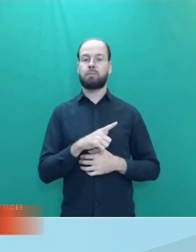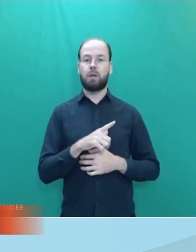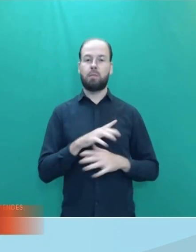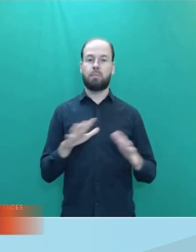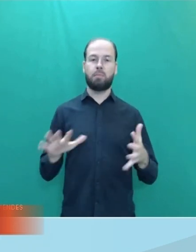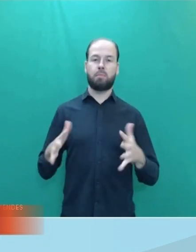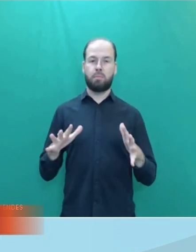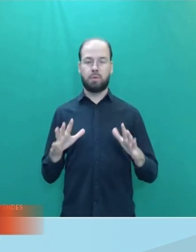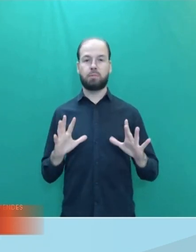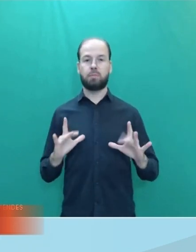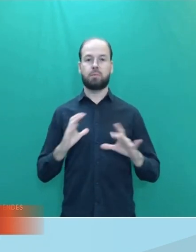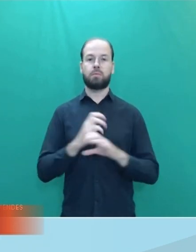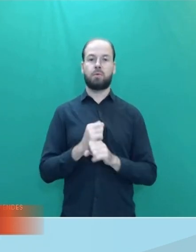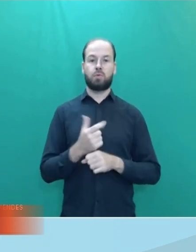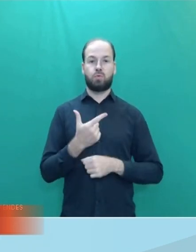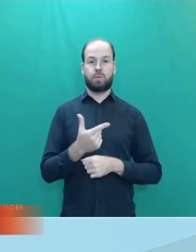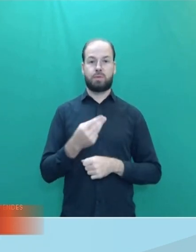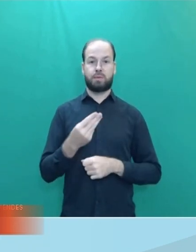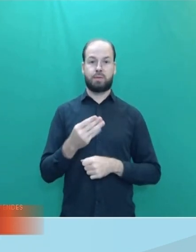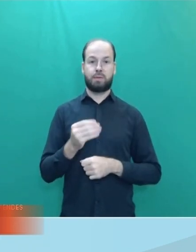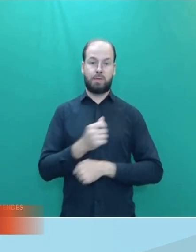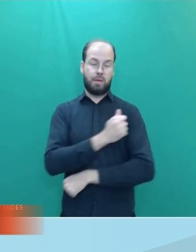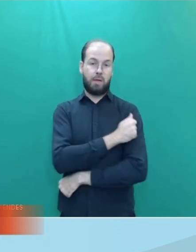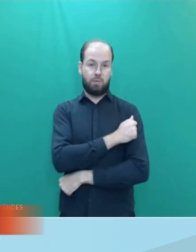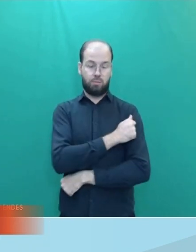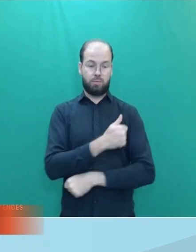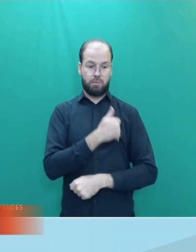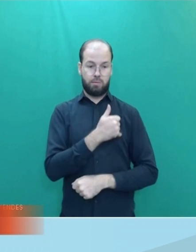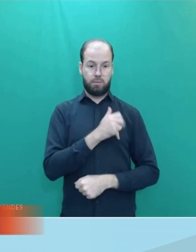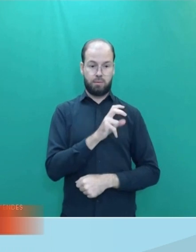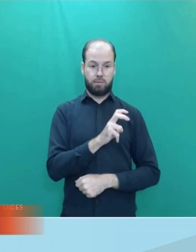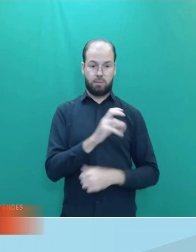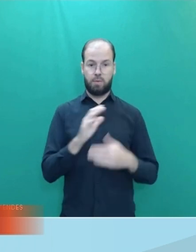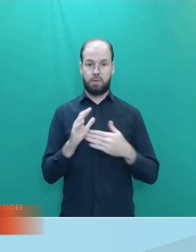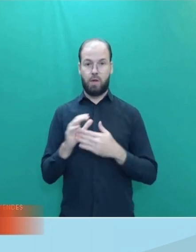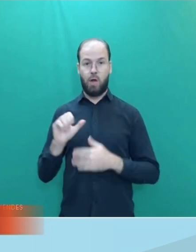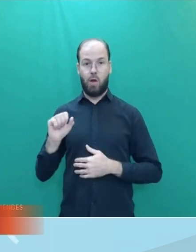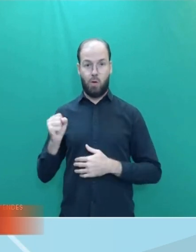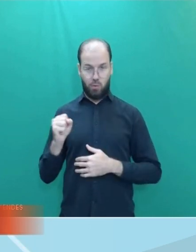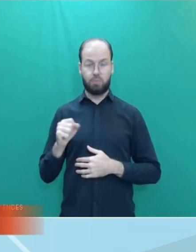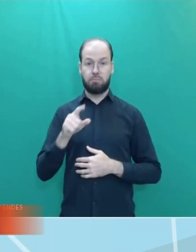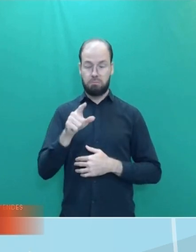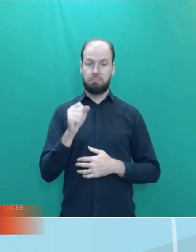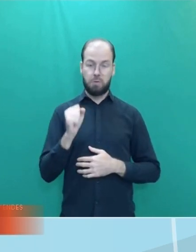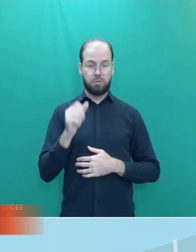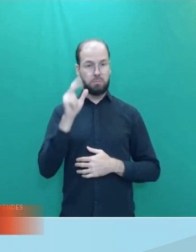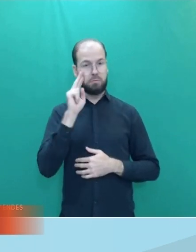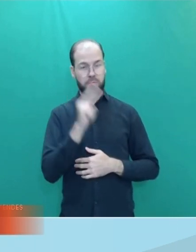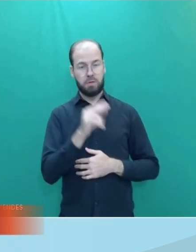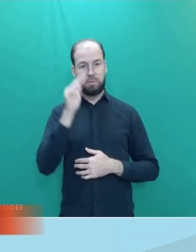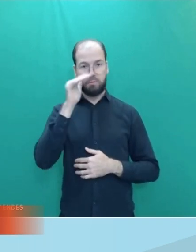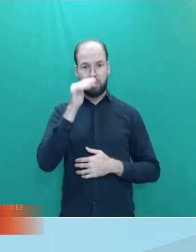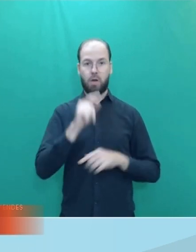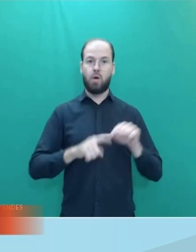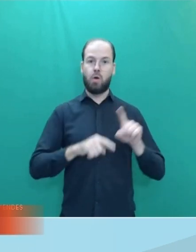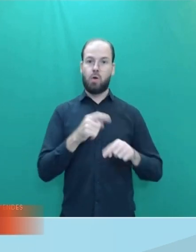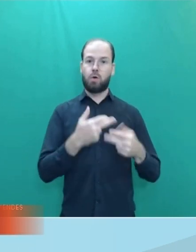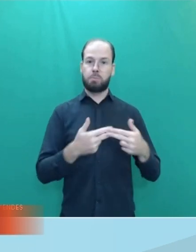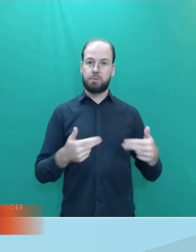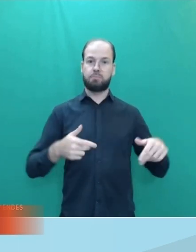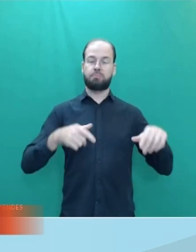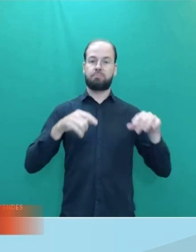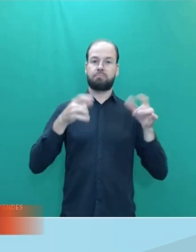230 alunos, entre 5 e 8 anos de idade. Quem for lá conferir vai poder ver objetos artísticos,